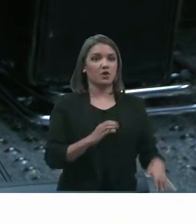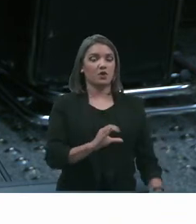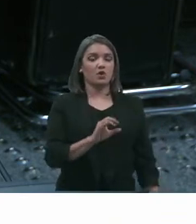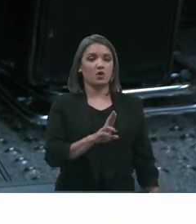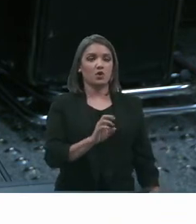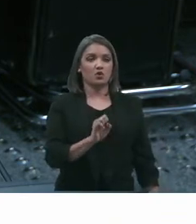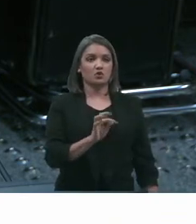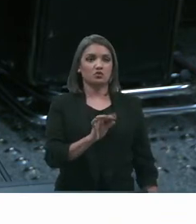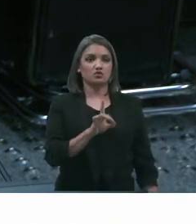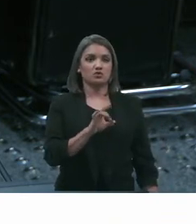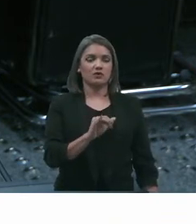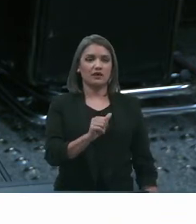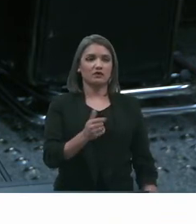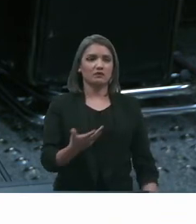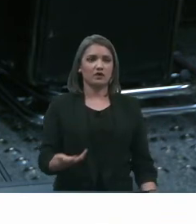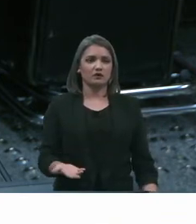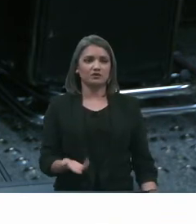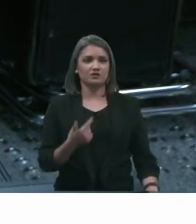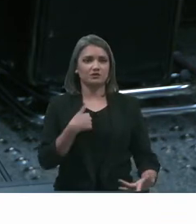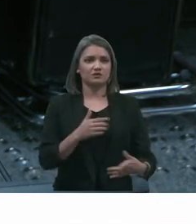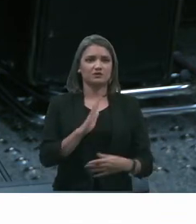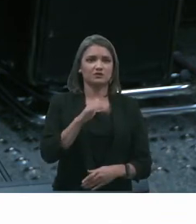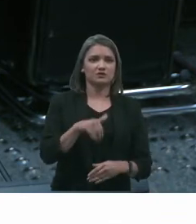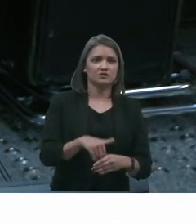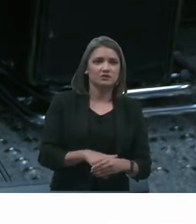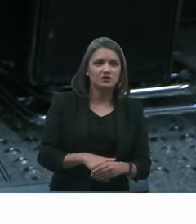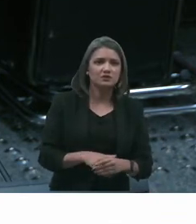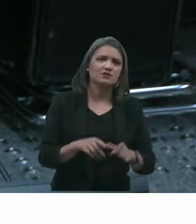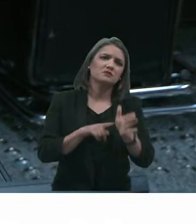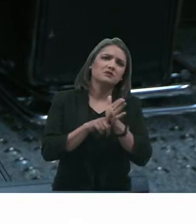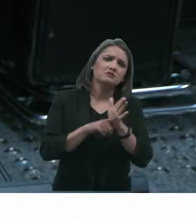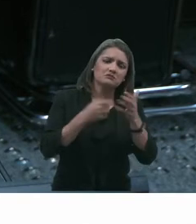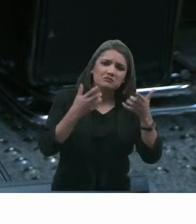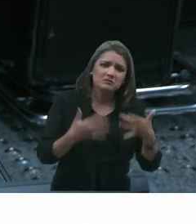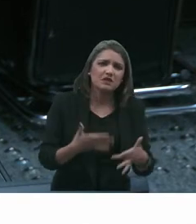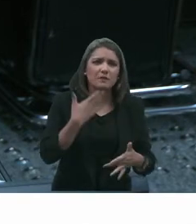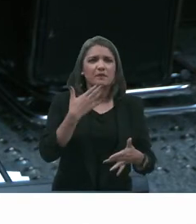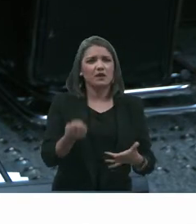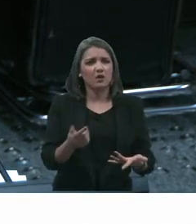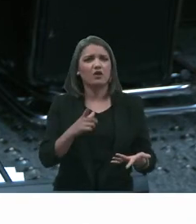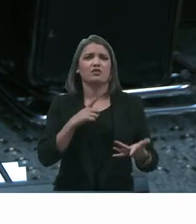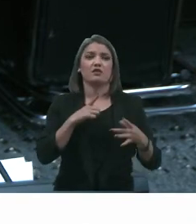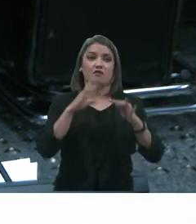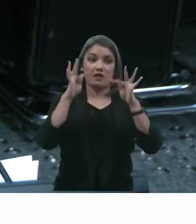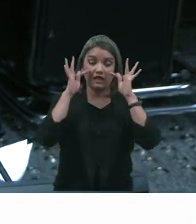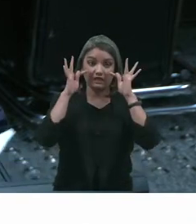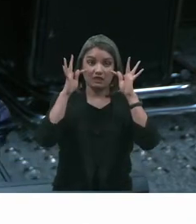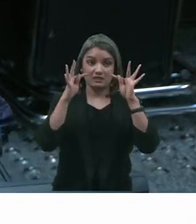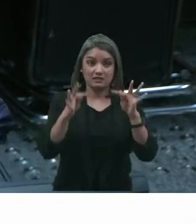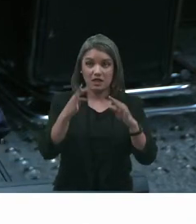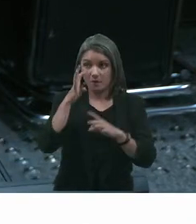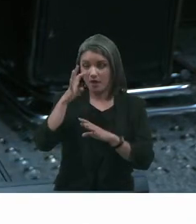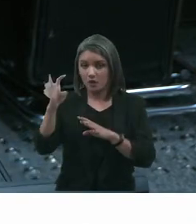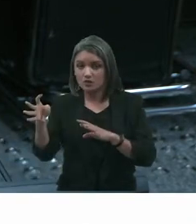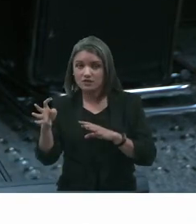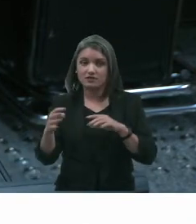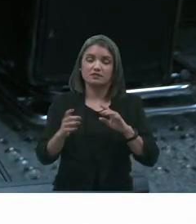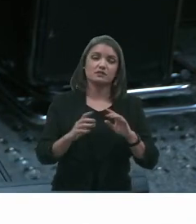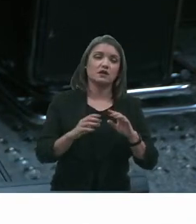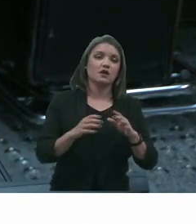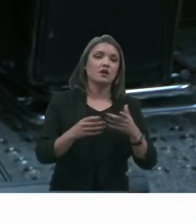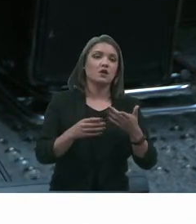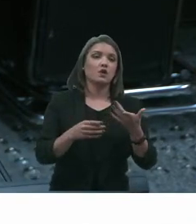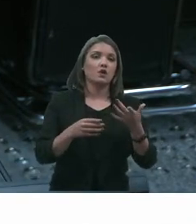também votei pela instauração do PAD para que melhor se apreciasse. Foram ouvidas testemunhas, tanto de acusação, arroladas pelo